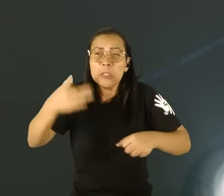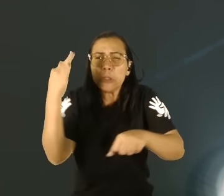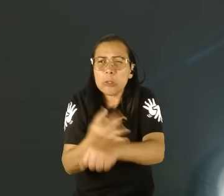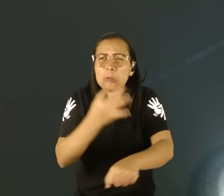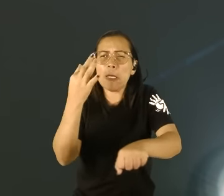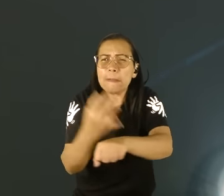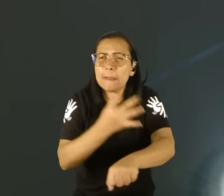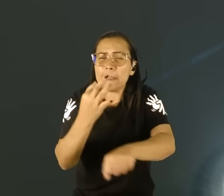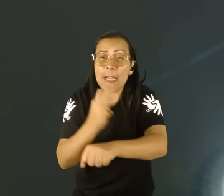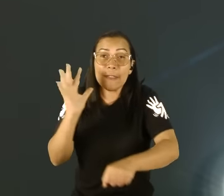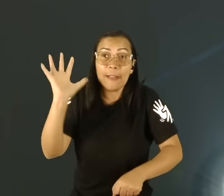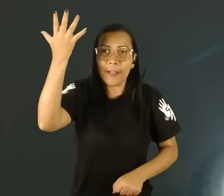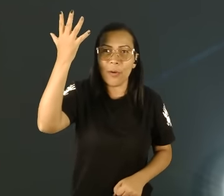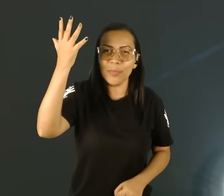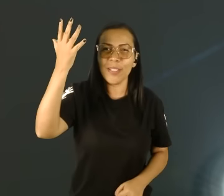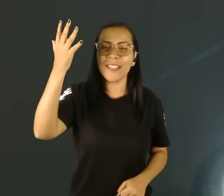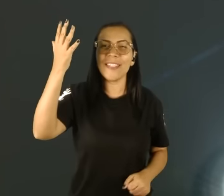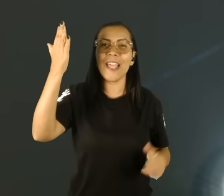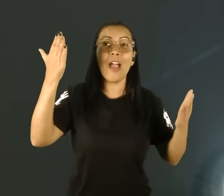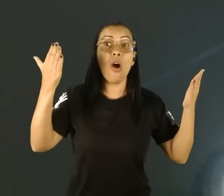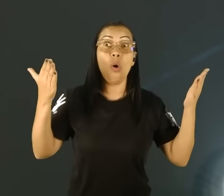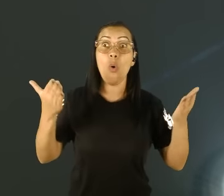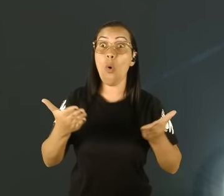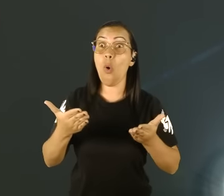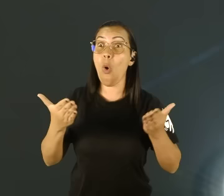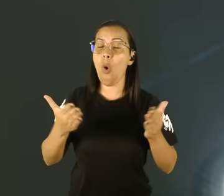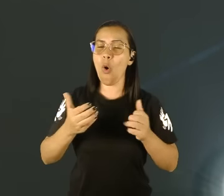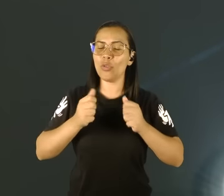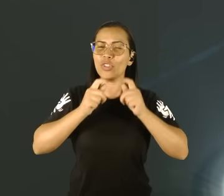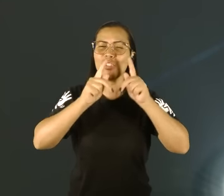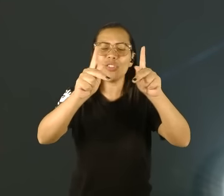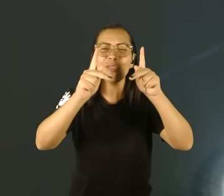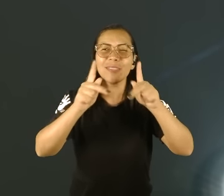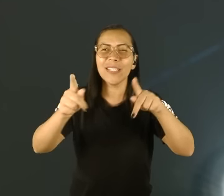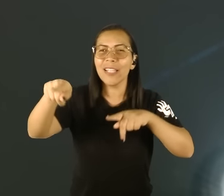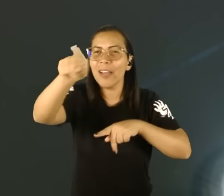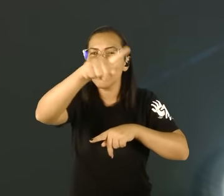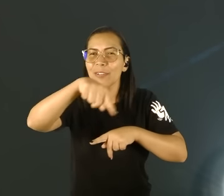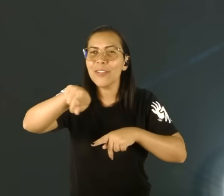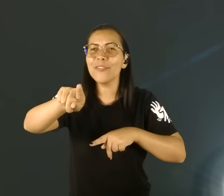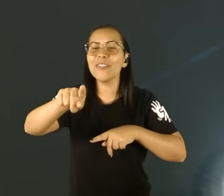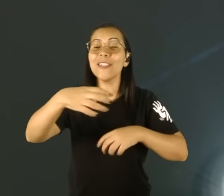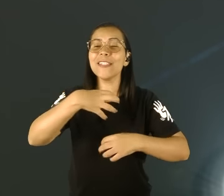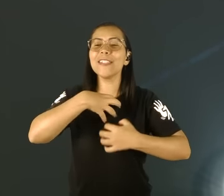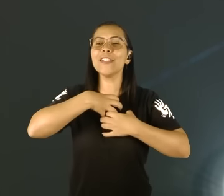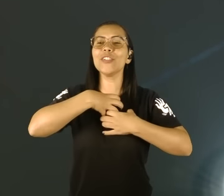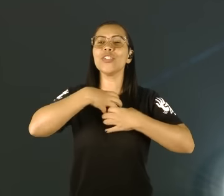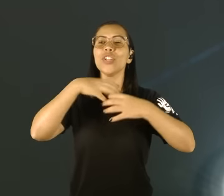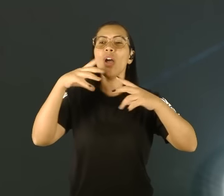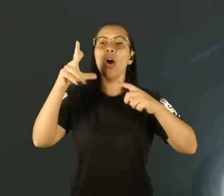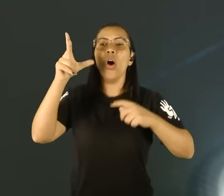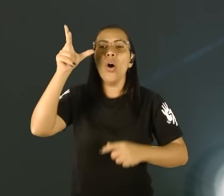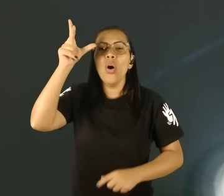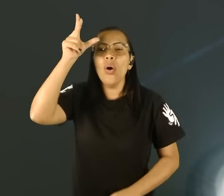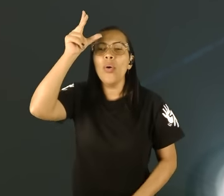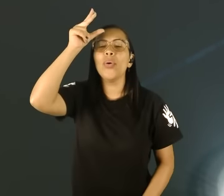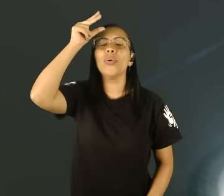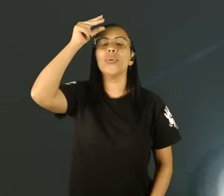O texto diz que tomando uma das pedras dali, deitou-se e fez de travesseiro.